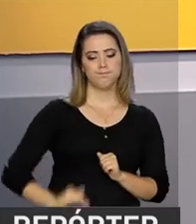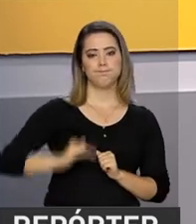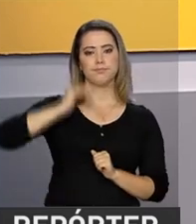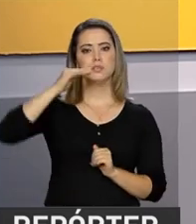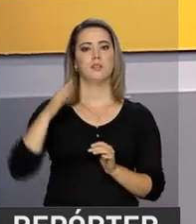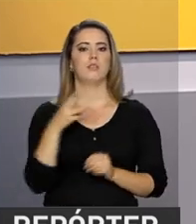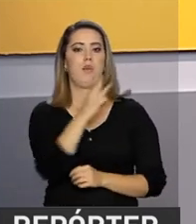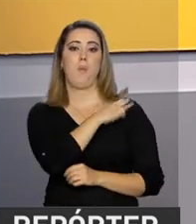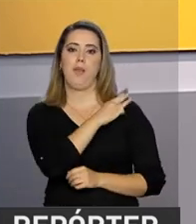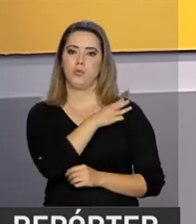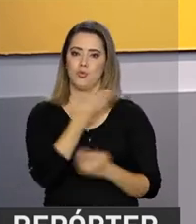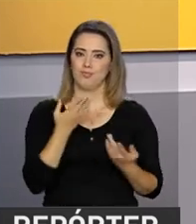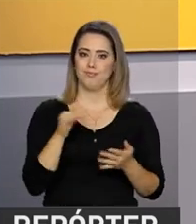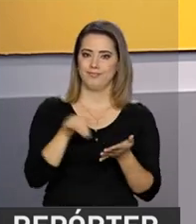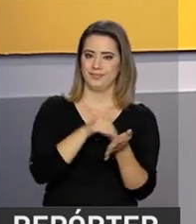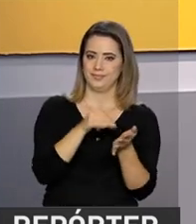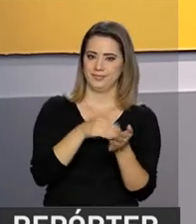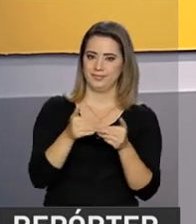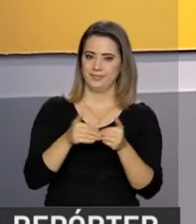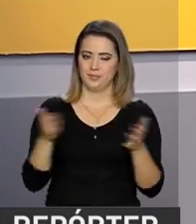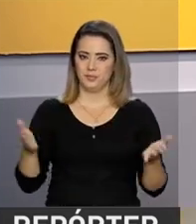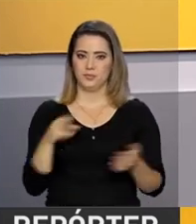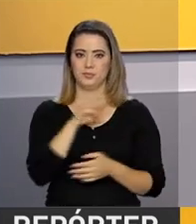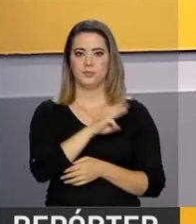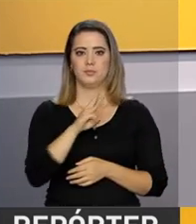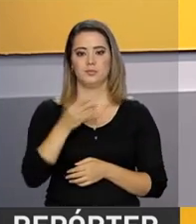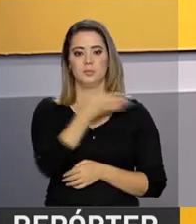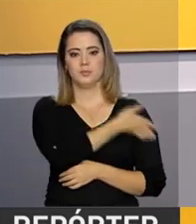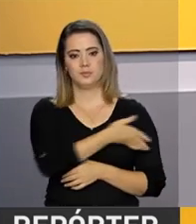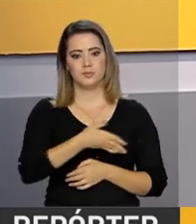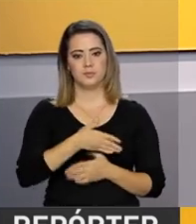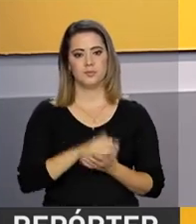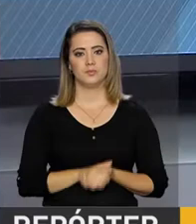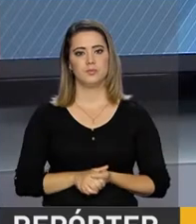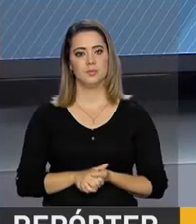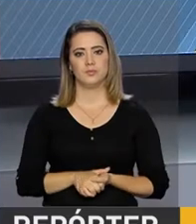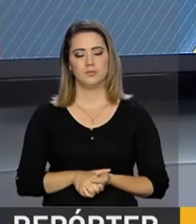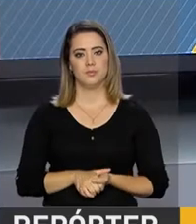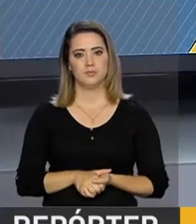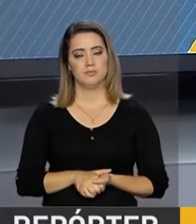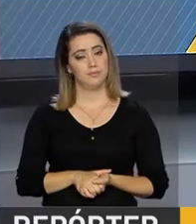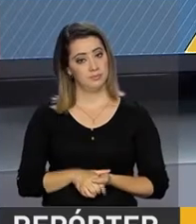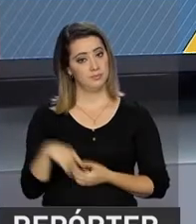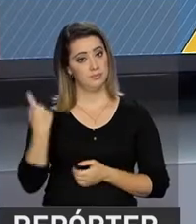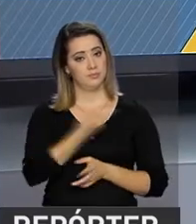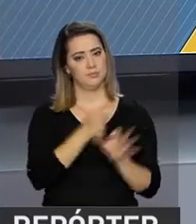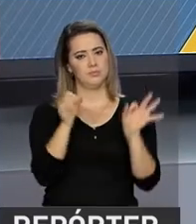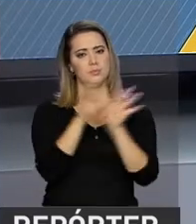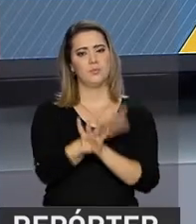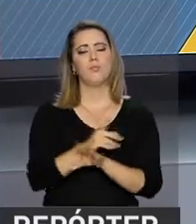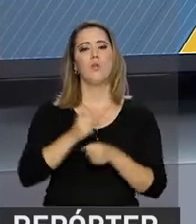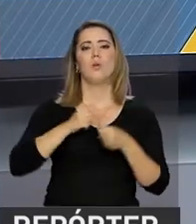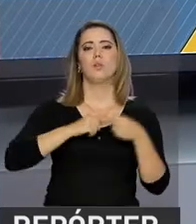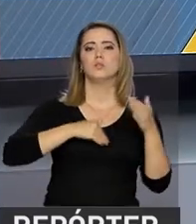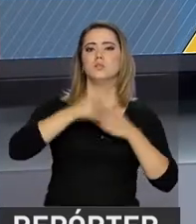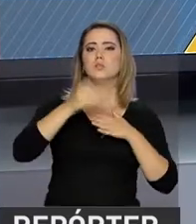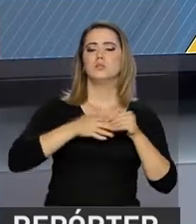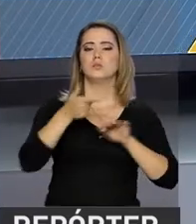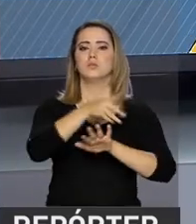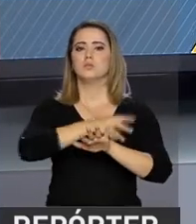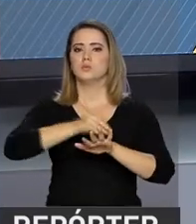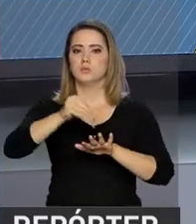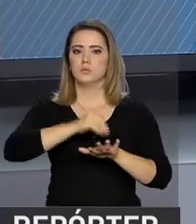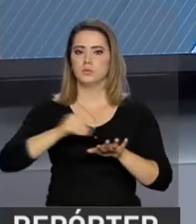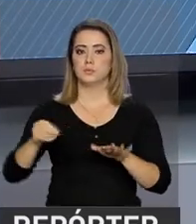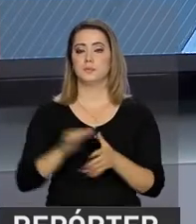o ensino médio as inscrições estão disponíveis no site que aparece na sua tela nós ficamos por aqui voltamos a qualquer momento